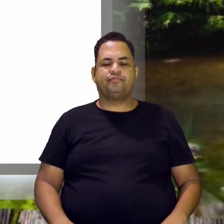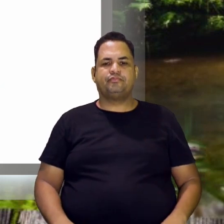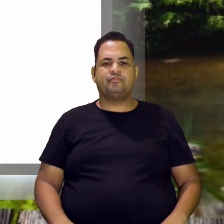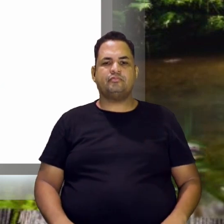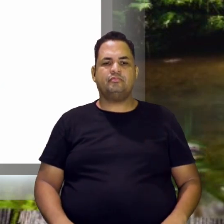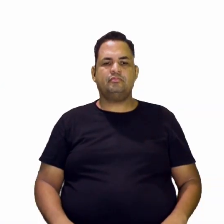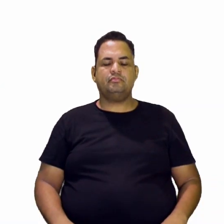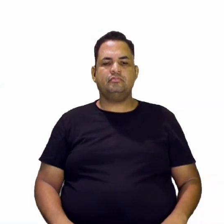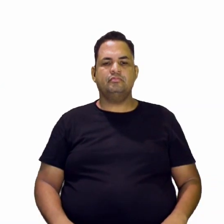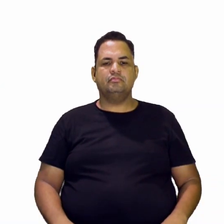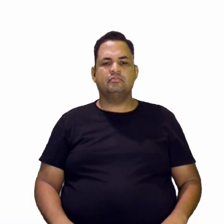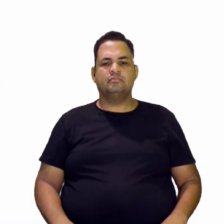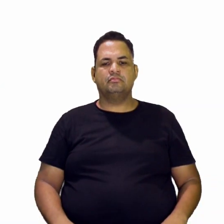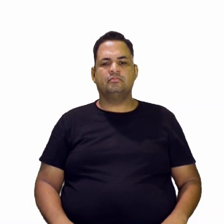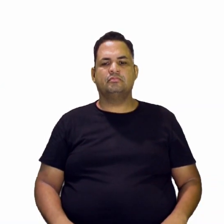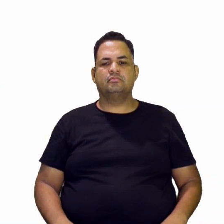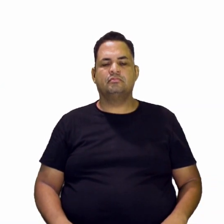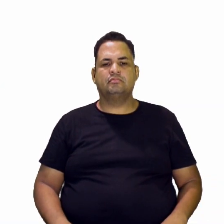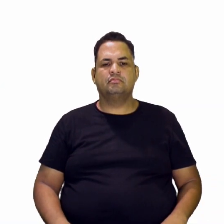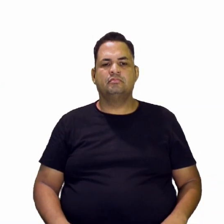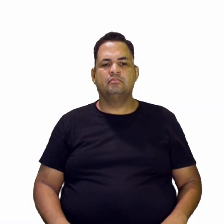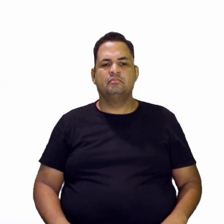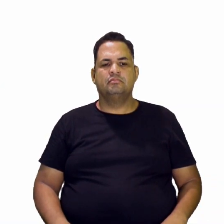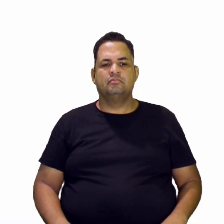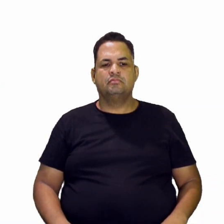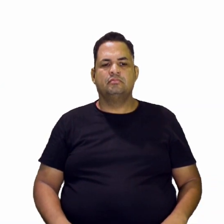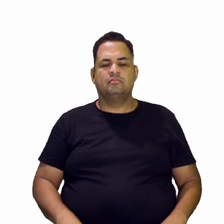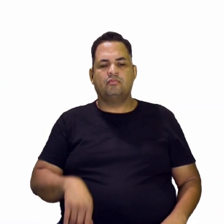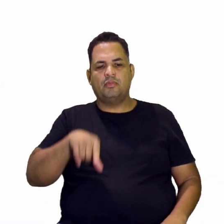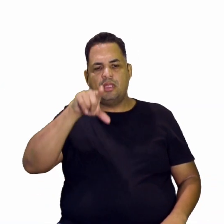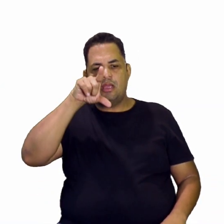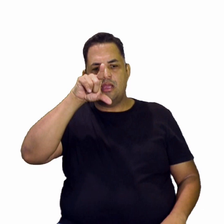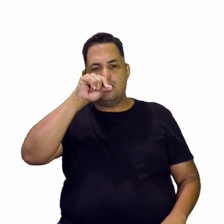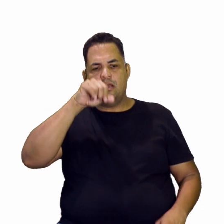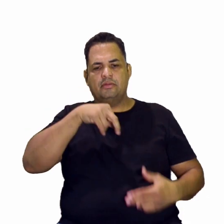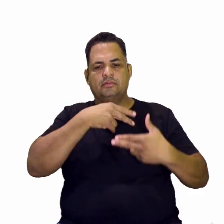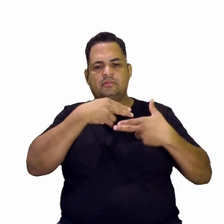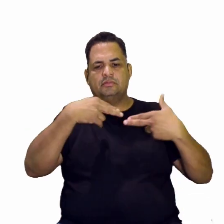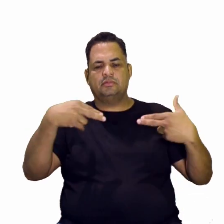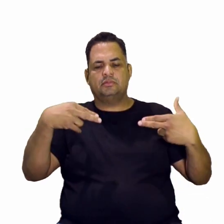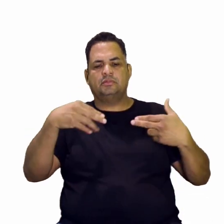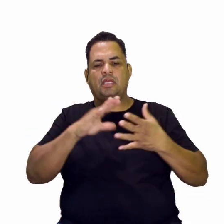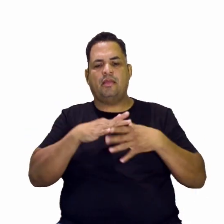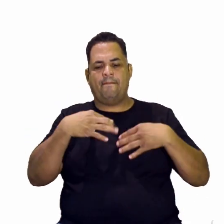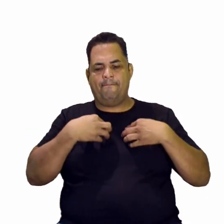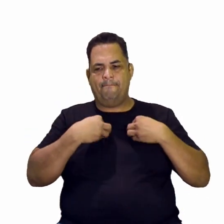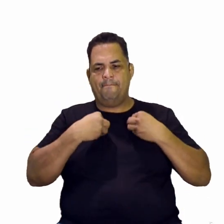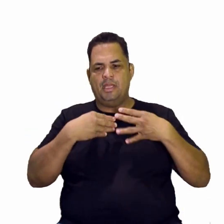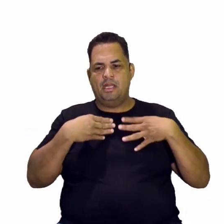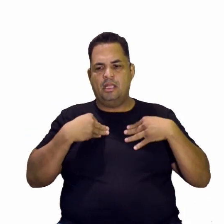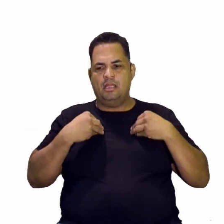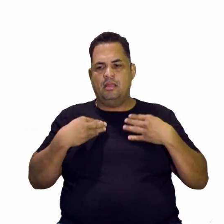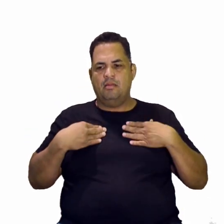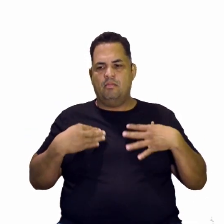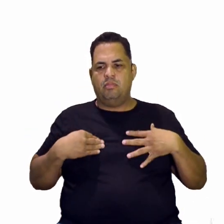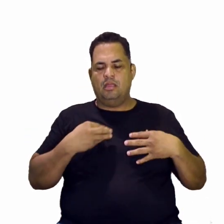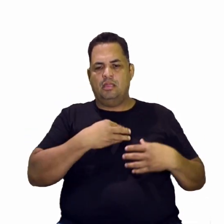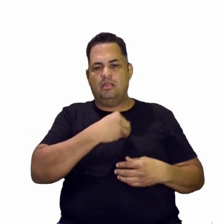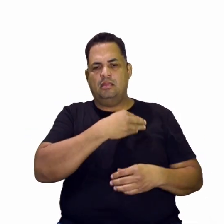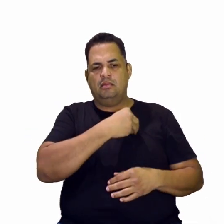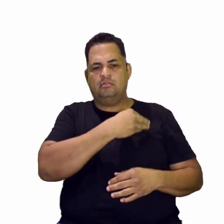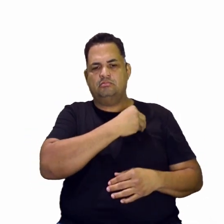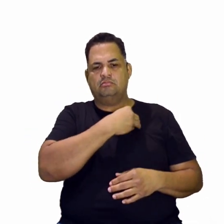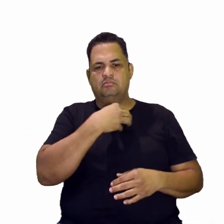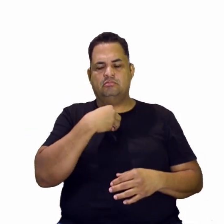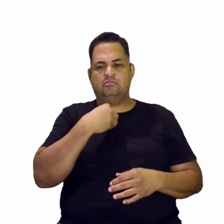bom? Joga lá. As aves têm o corpo coberto por penas. Então, aqui a gente falou, ó, aqueles